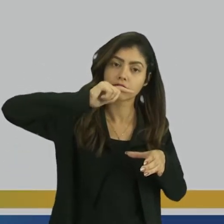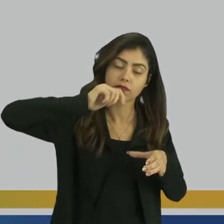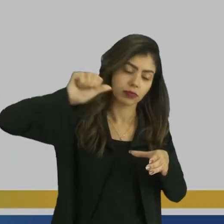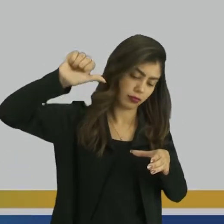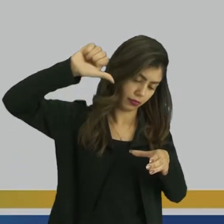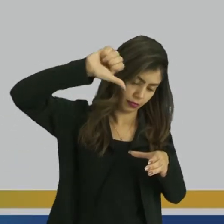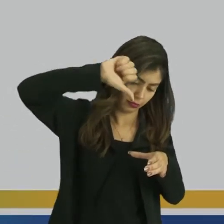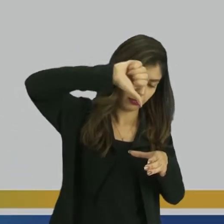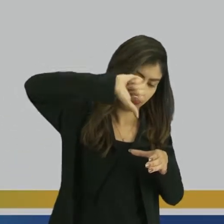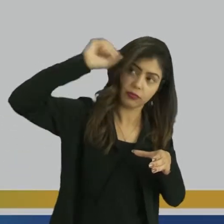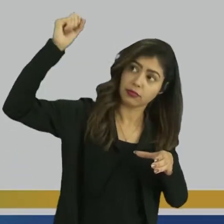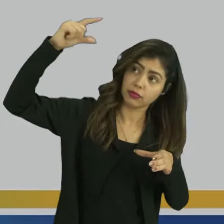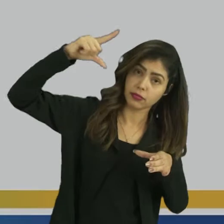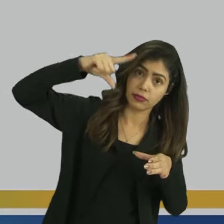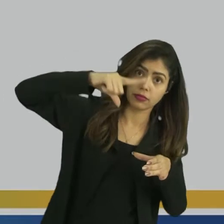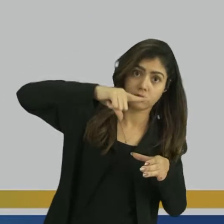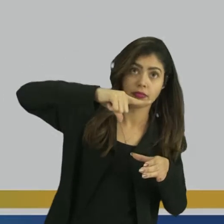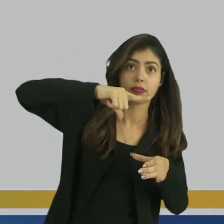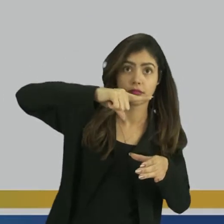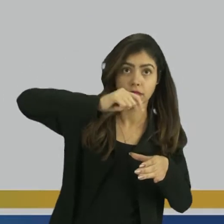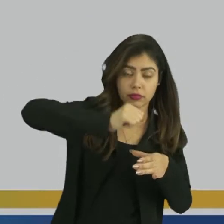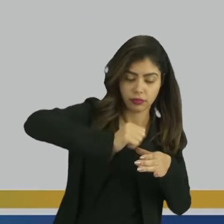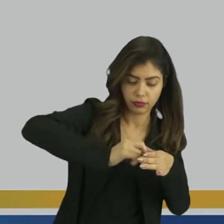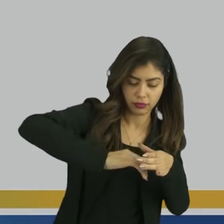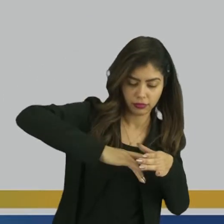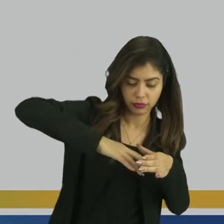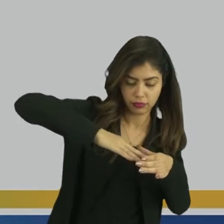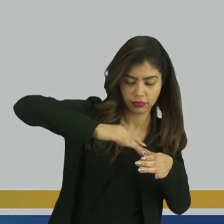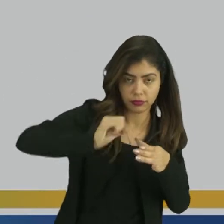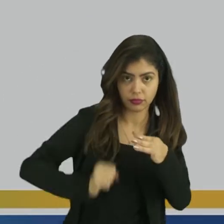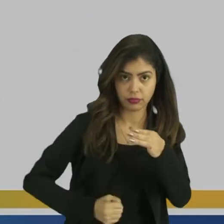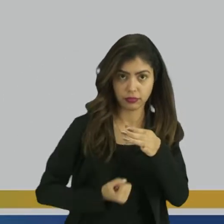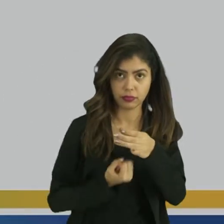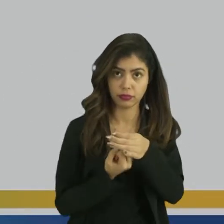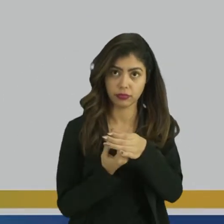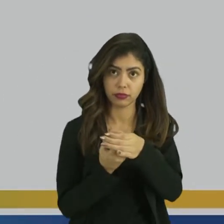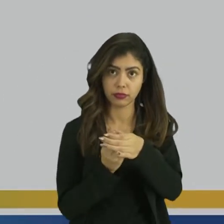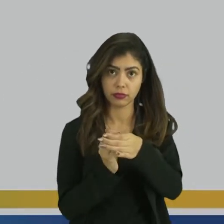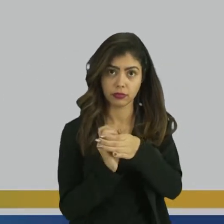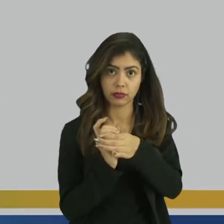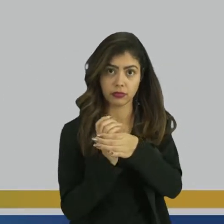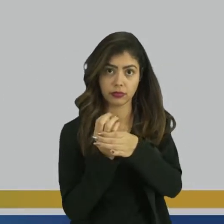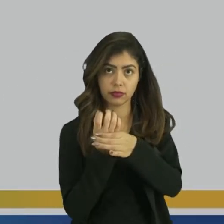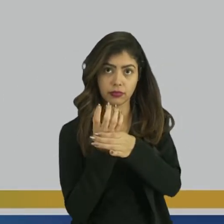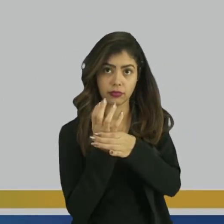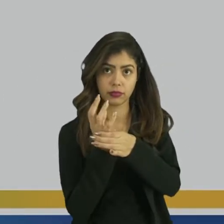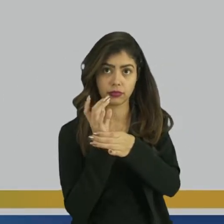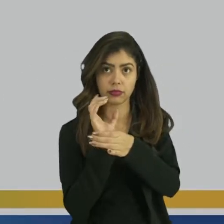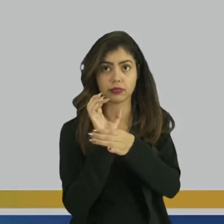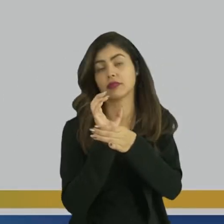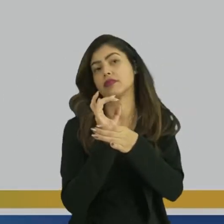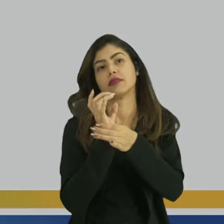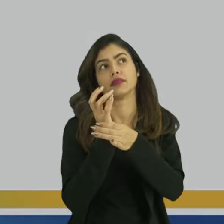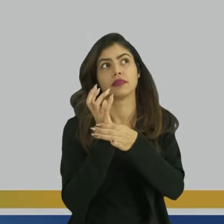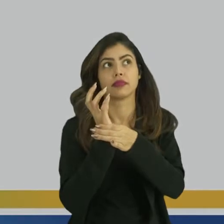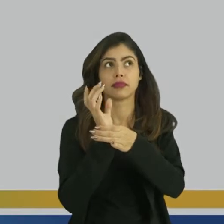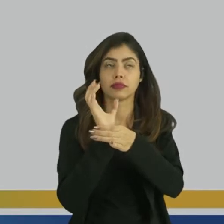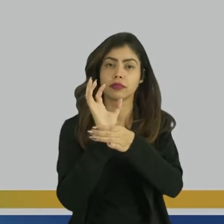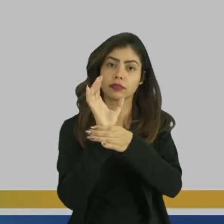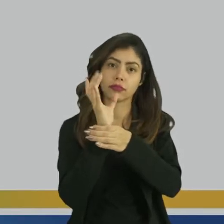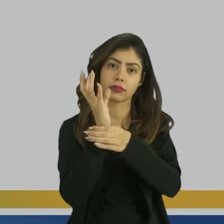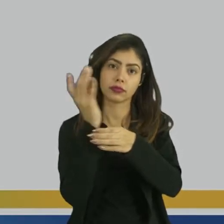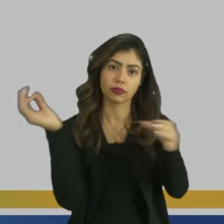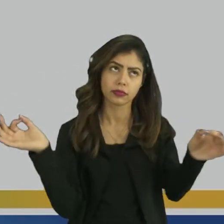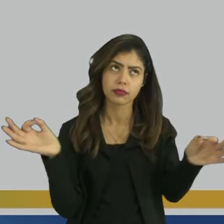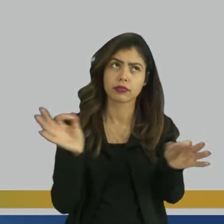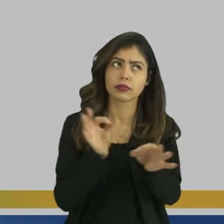e com a luz solar, ela começa a germinar. Ela começa a nascer. E aí, a